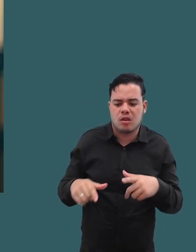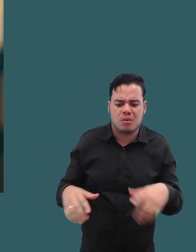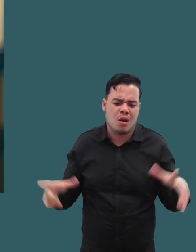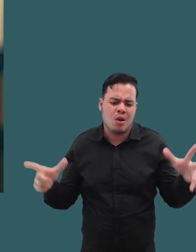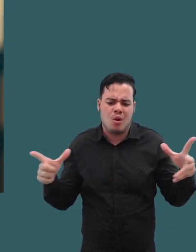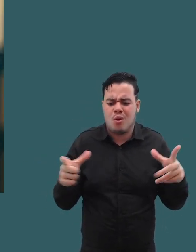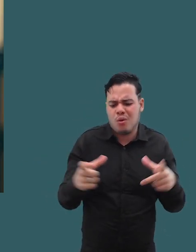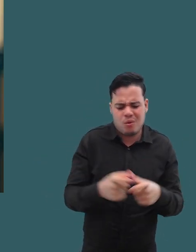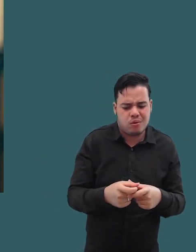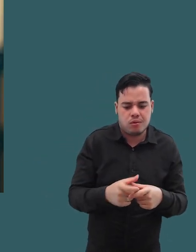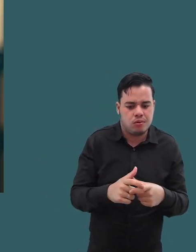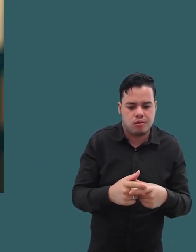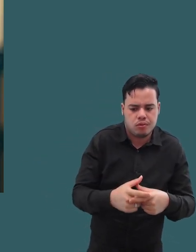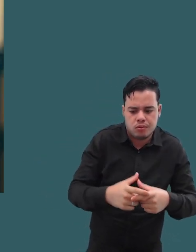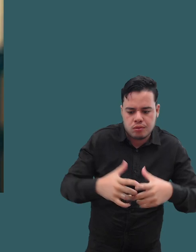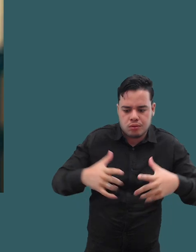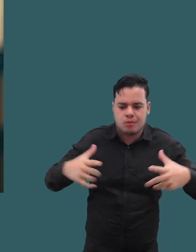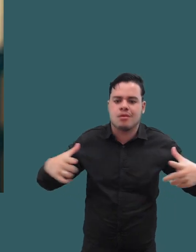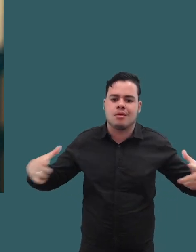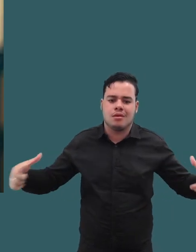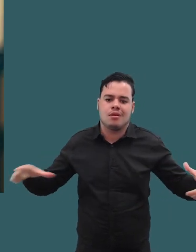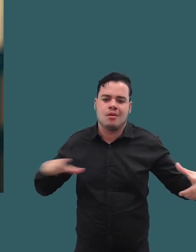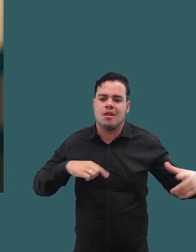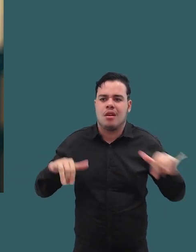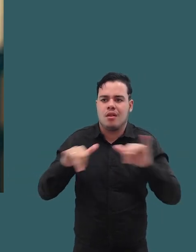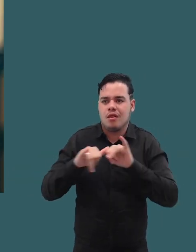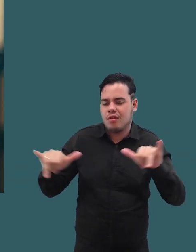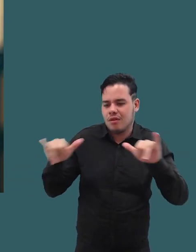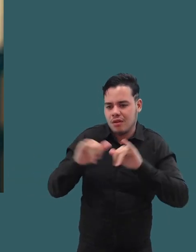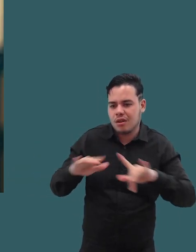grande imprensa, à imprensa especializada e assim por diante.